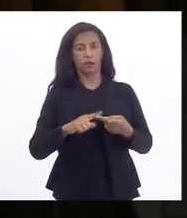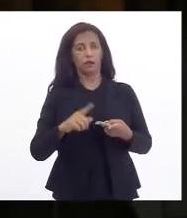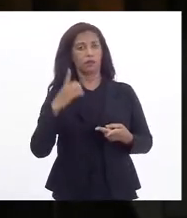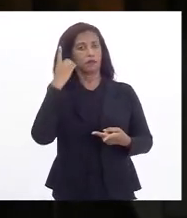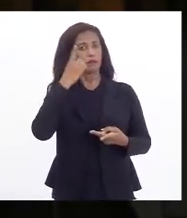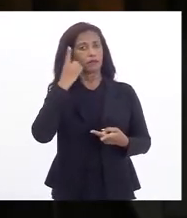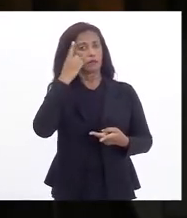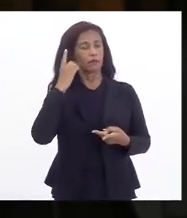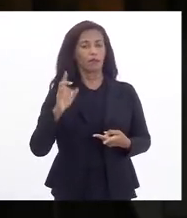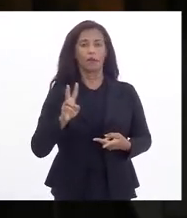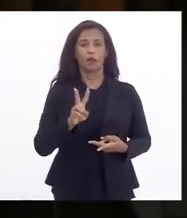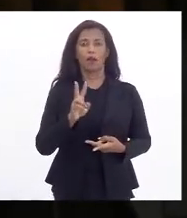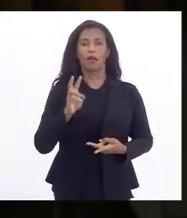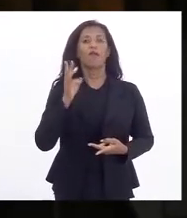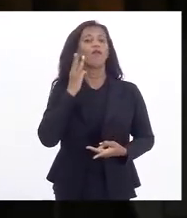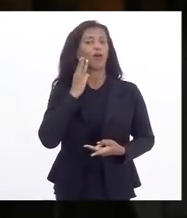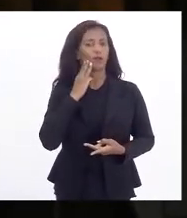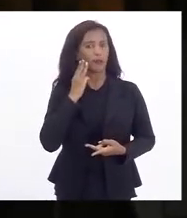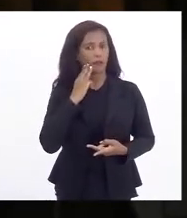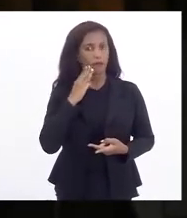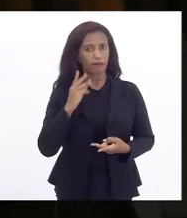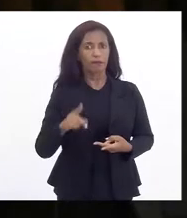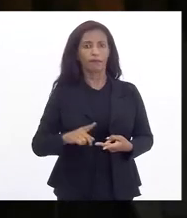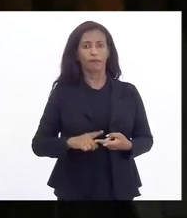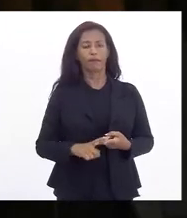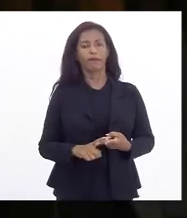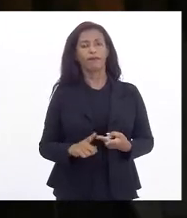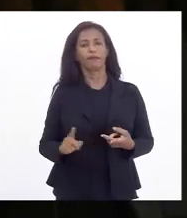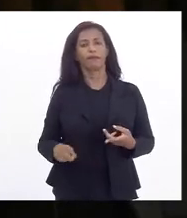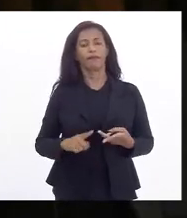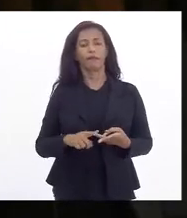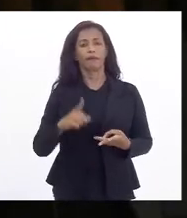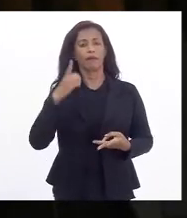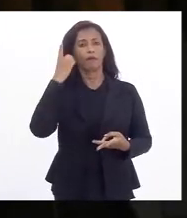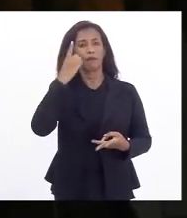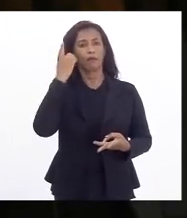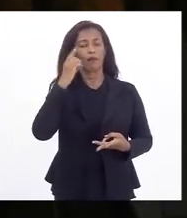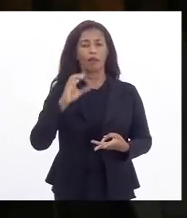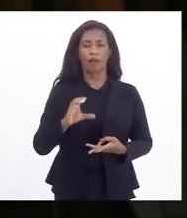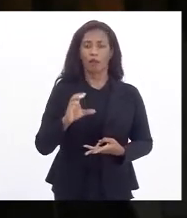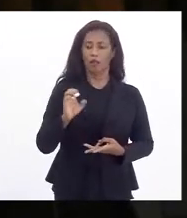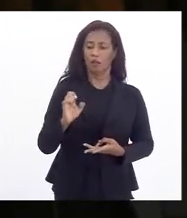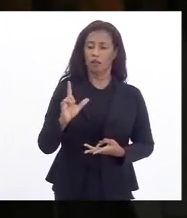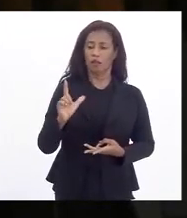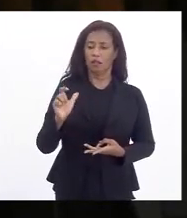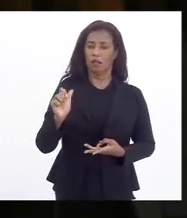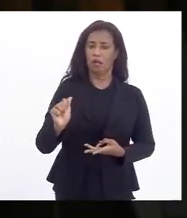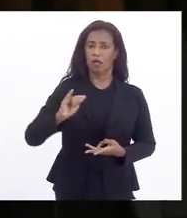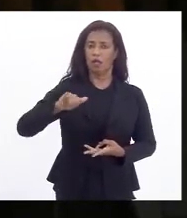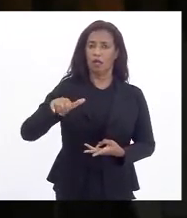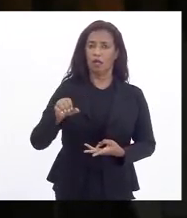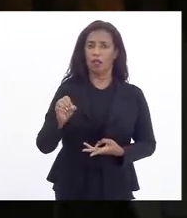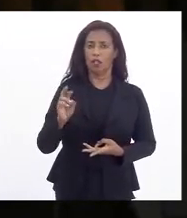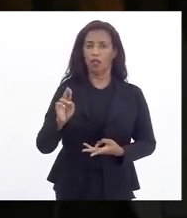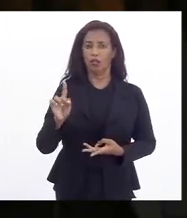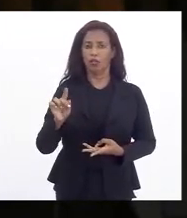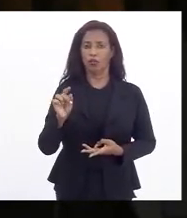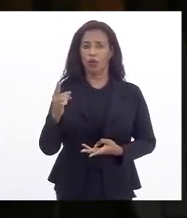Deputado waldeck Carneiro o deputado a Célia Jordão